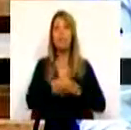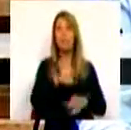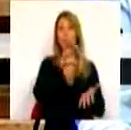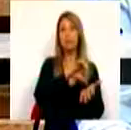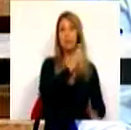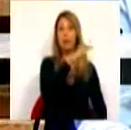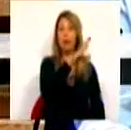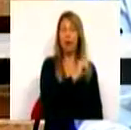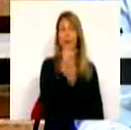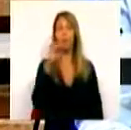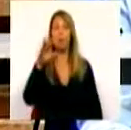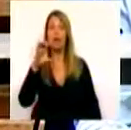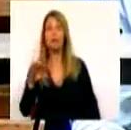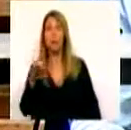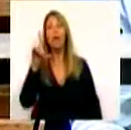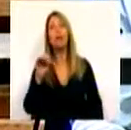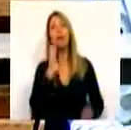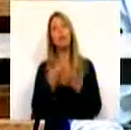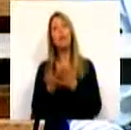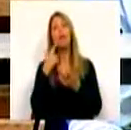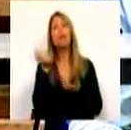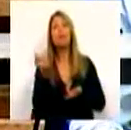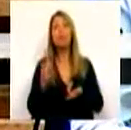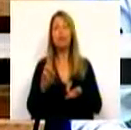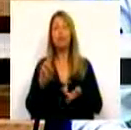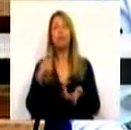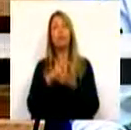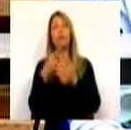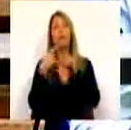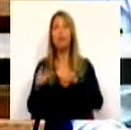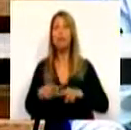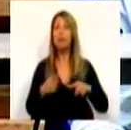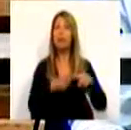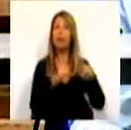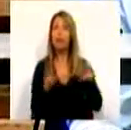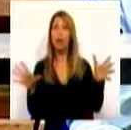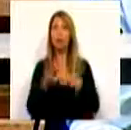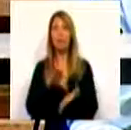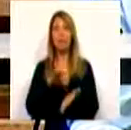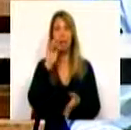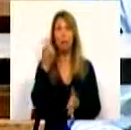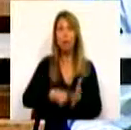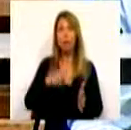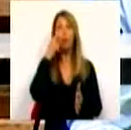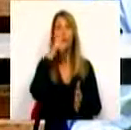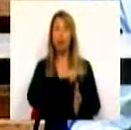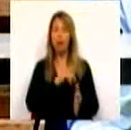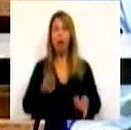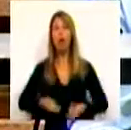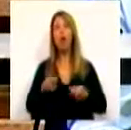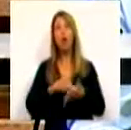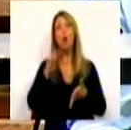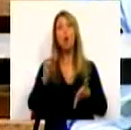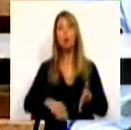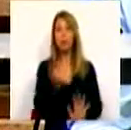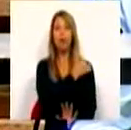mesma forma, permitir taxas liberatórias diferenciadas em sede destes mesmos impostos para quem apostar em contratos de